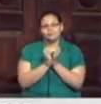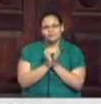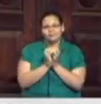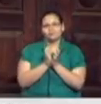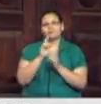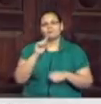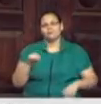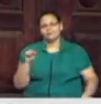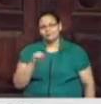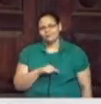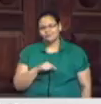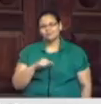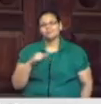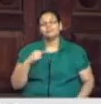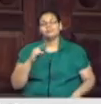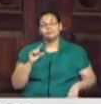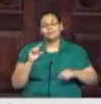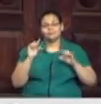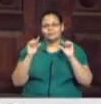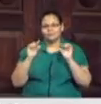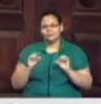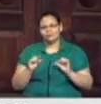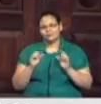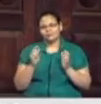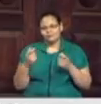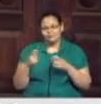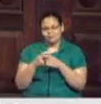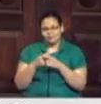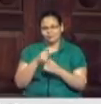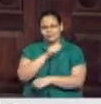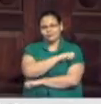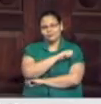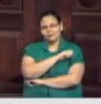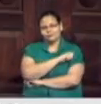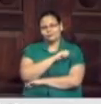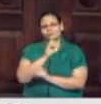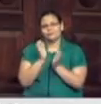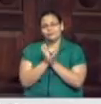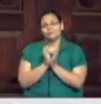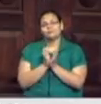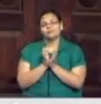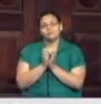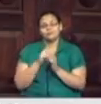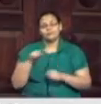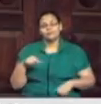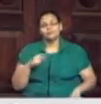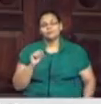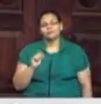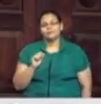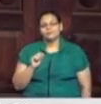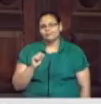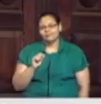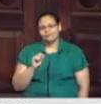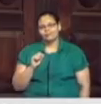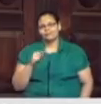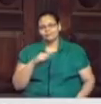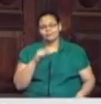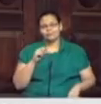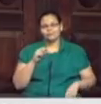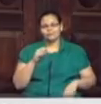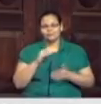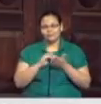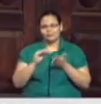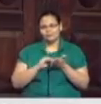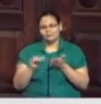turmas. E o presidente da comissão nos encaminhou para um debate primeiro conceitual, para que o secretário